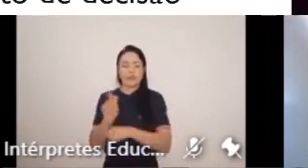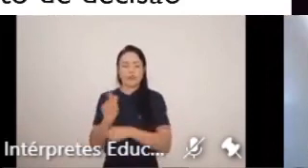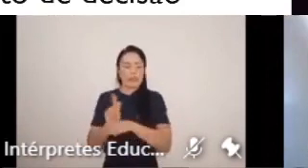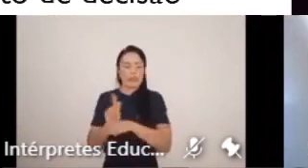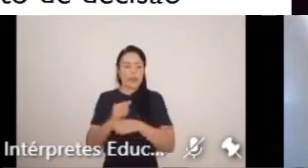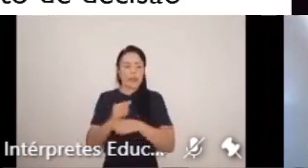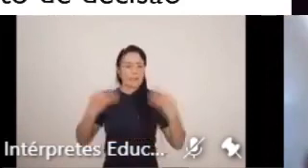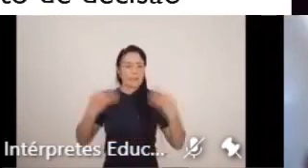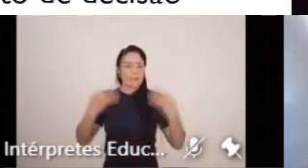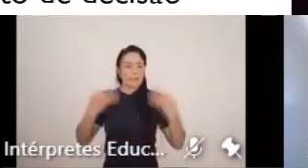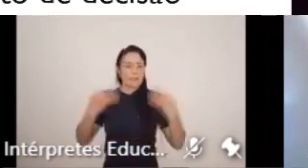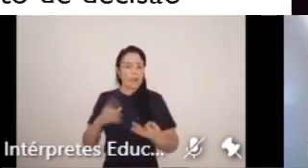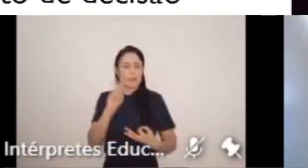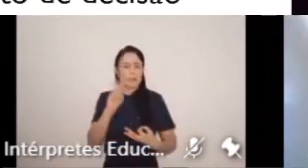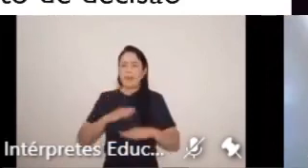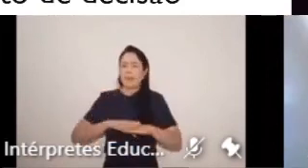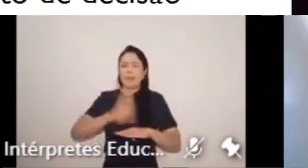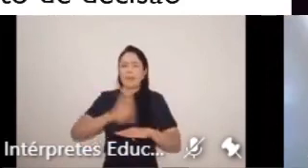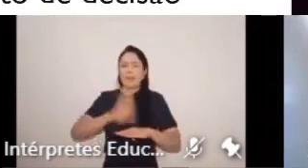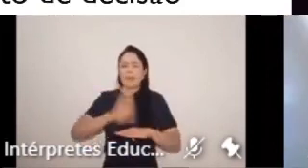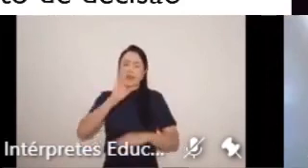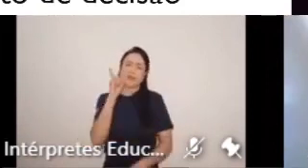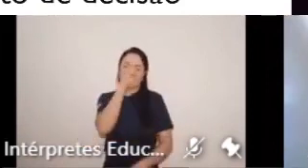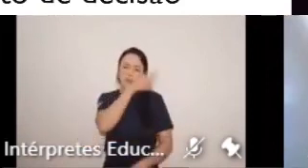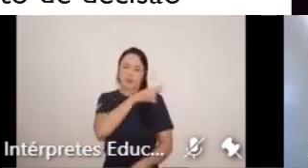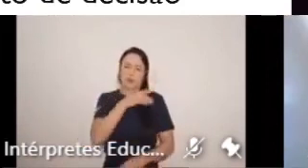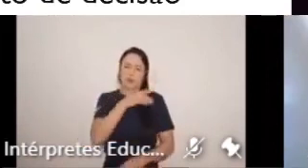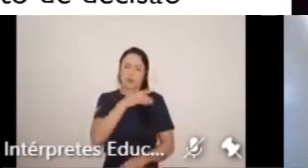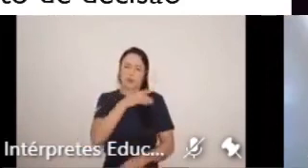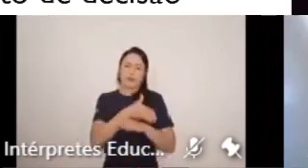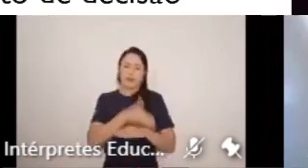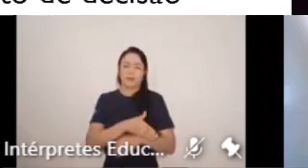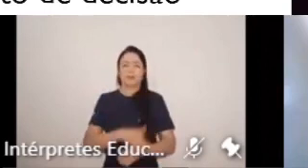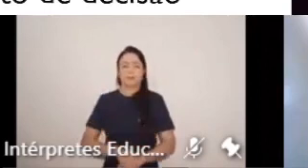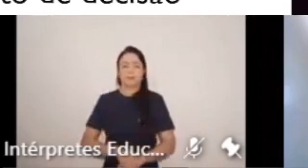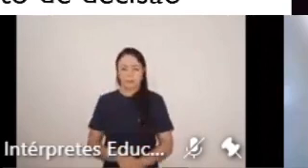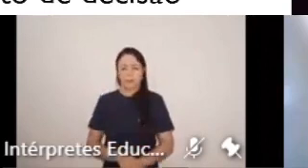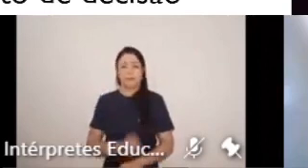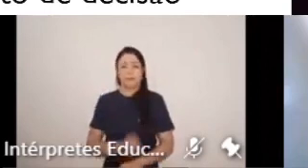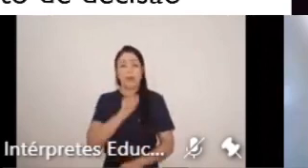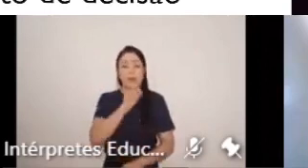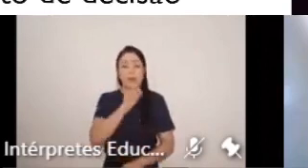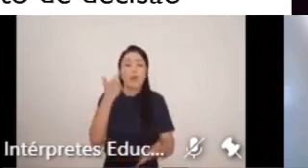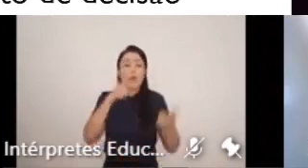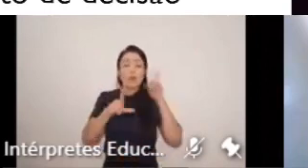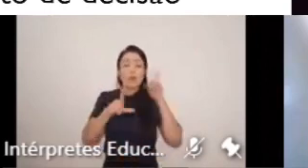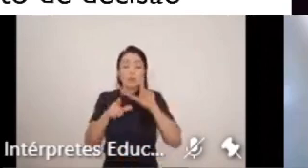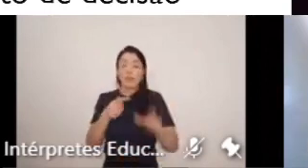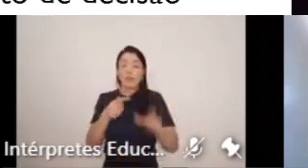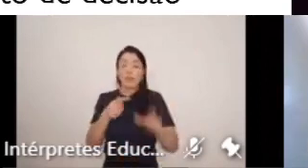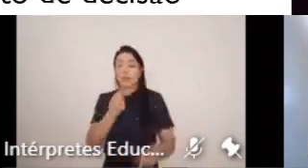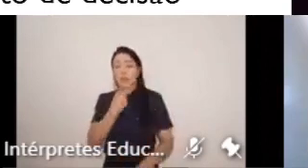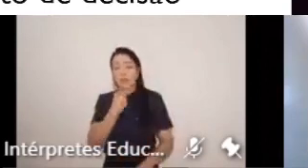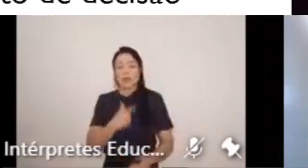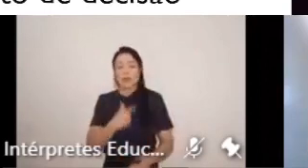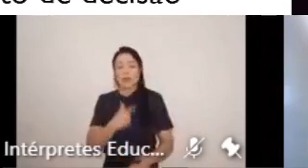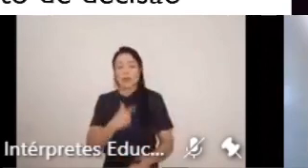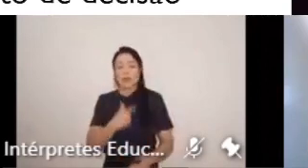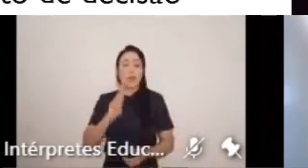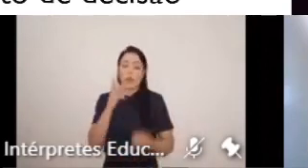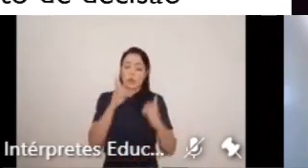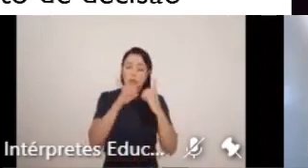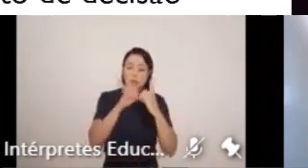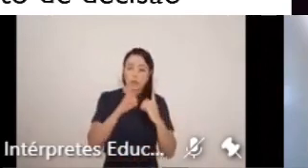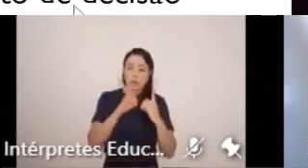eles viram só mais um degrau para acessar aquele medicamento ou aquele procedimento. Acesso a SUS, lembrando,